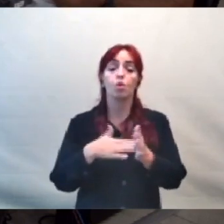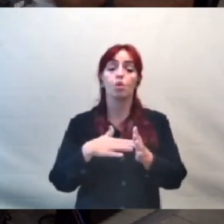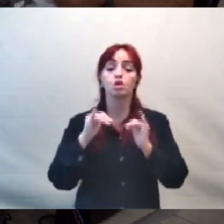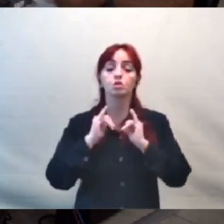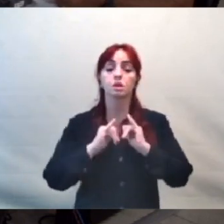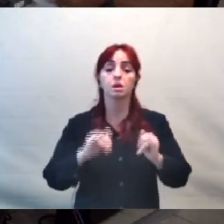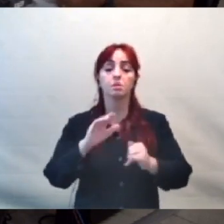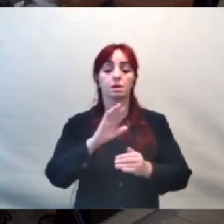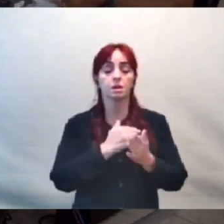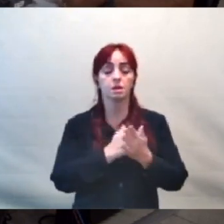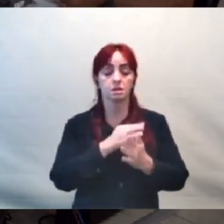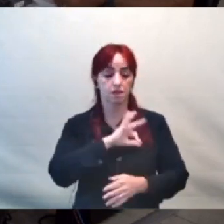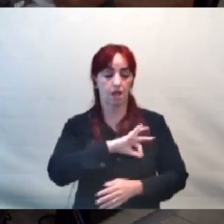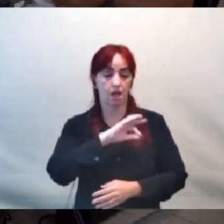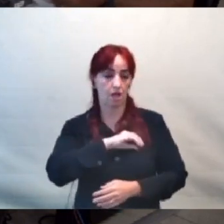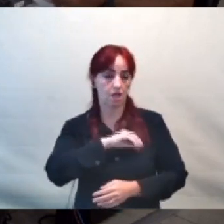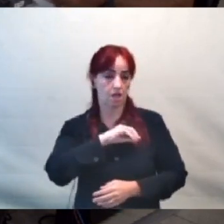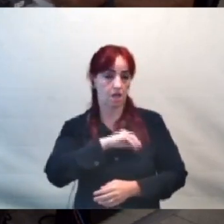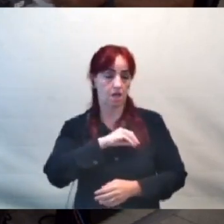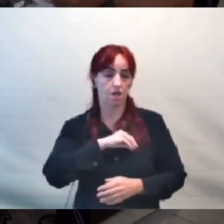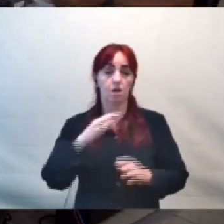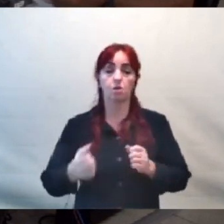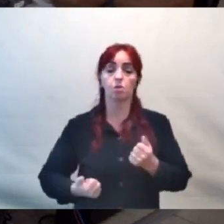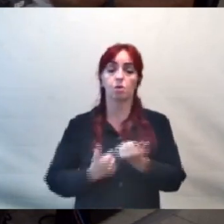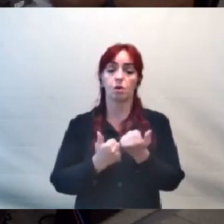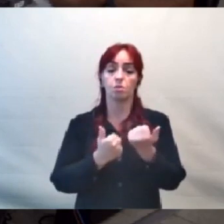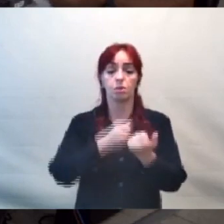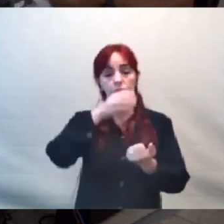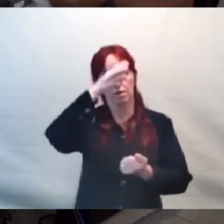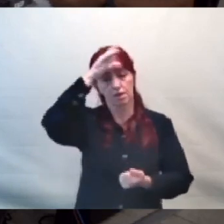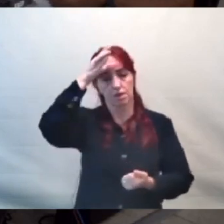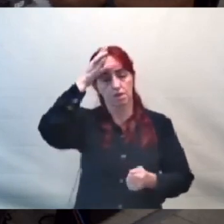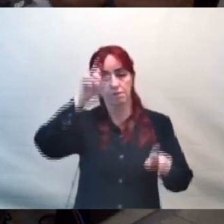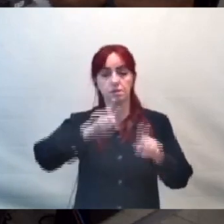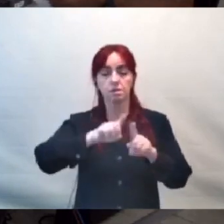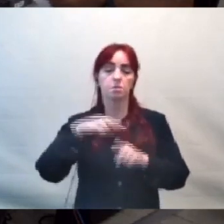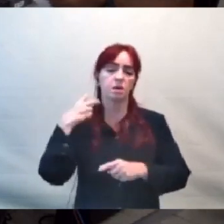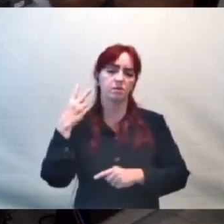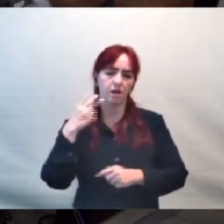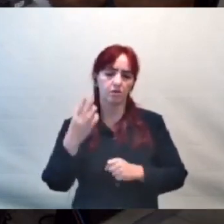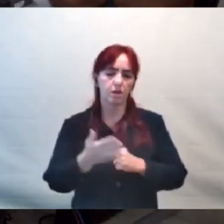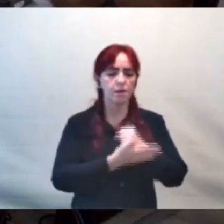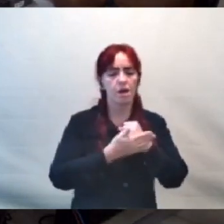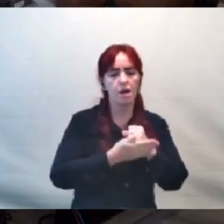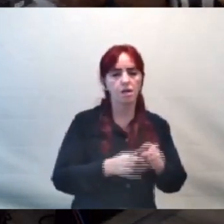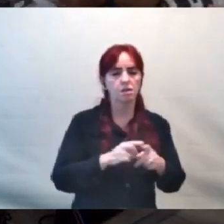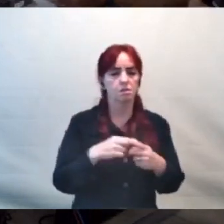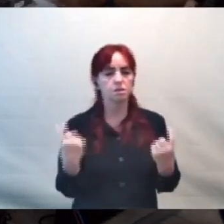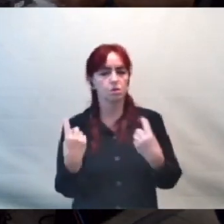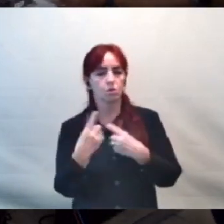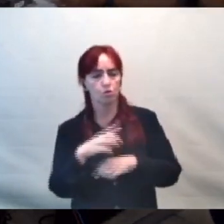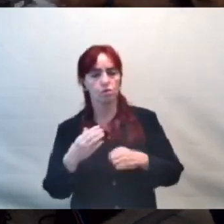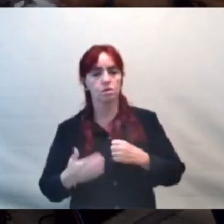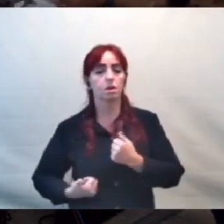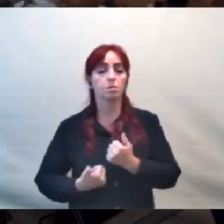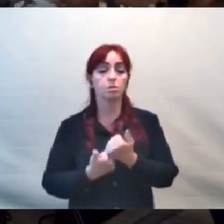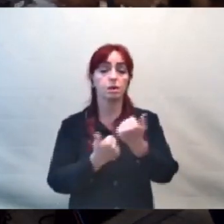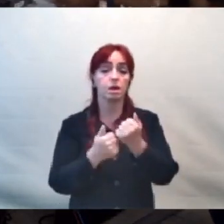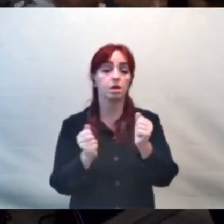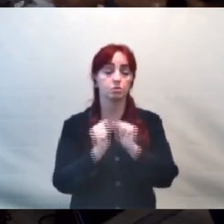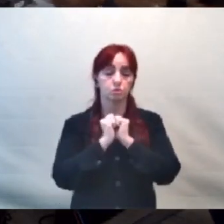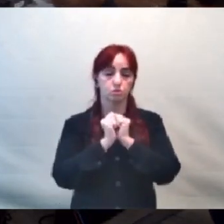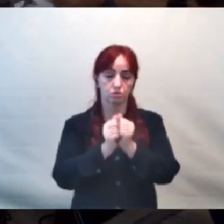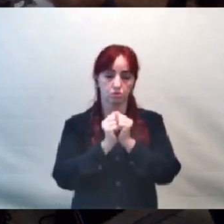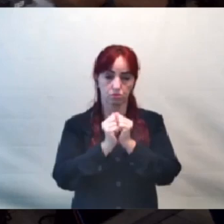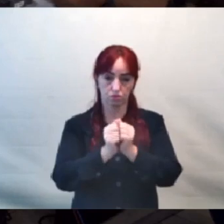com o apoio dessa Câmara Municipal, tanto vereadores da base quanto da oposição ajudaram nas mediações junto ao prefeito de Belo Horizonte